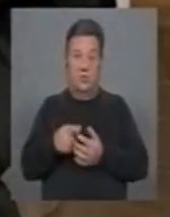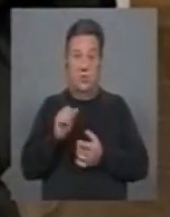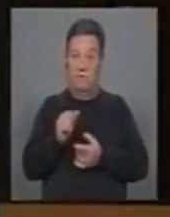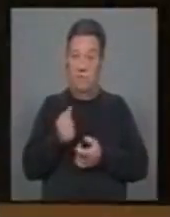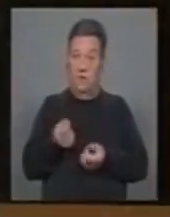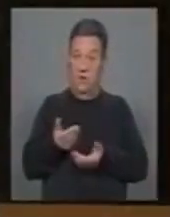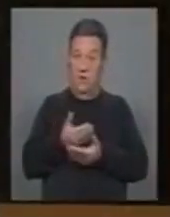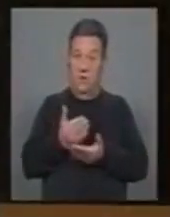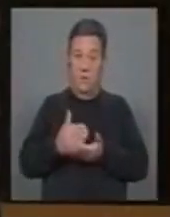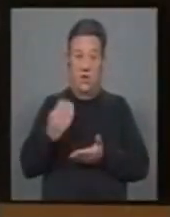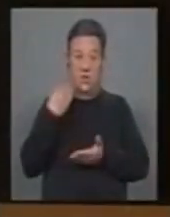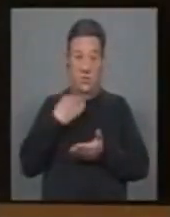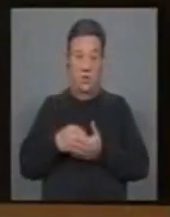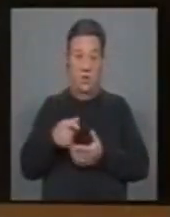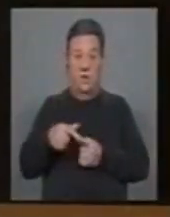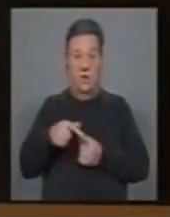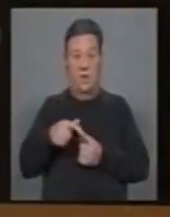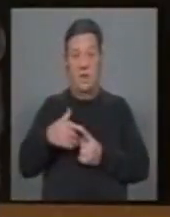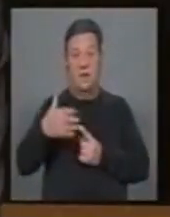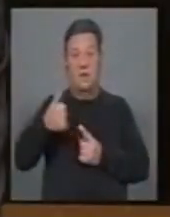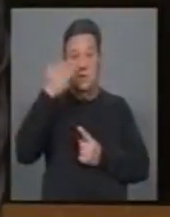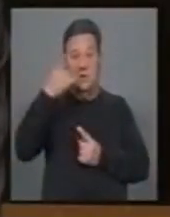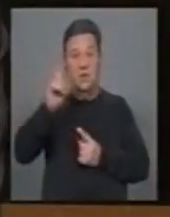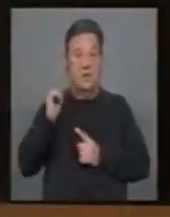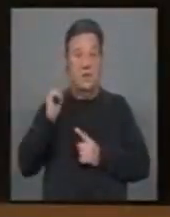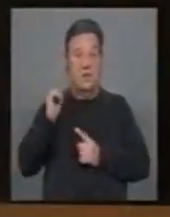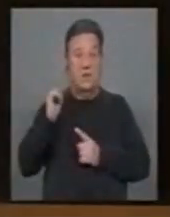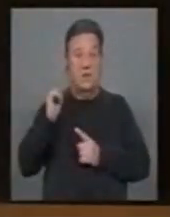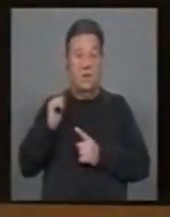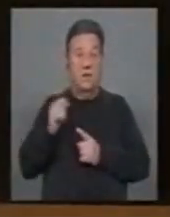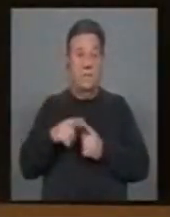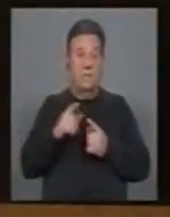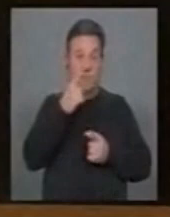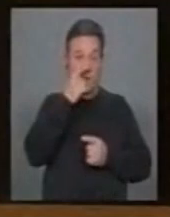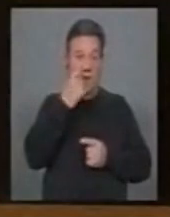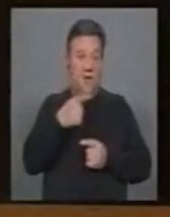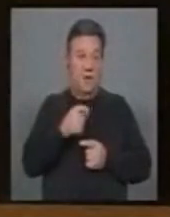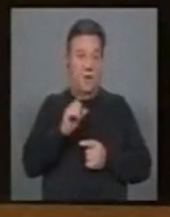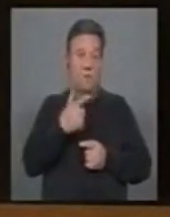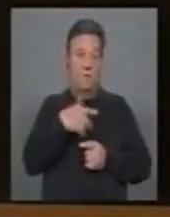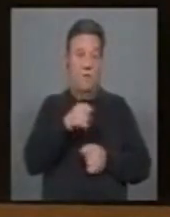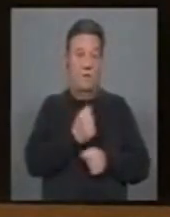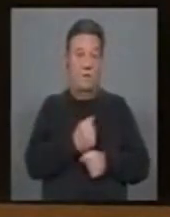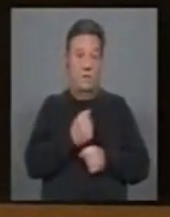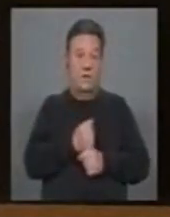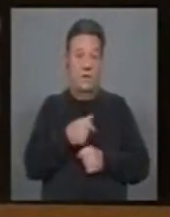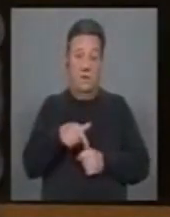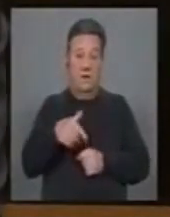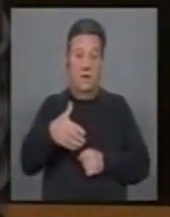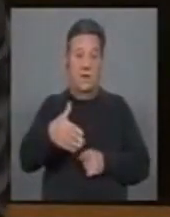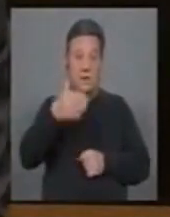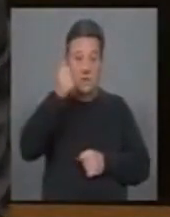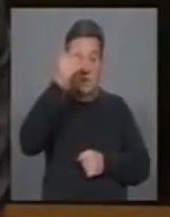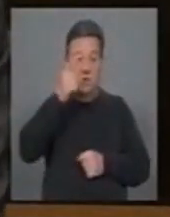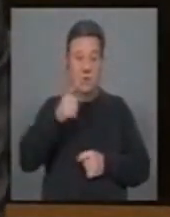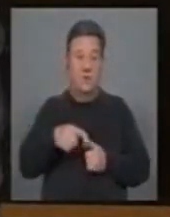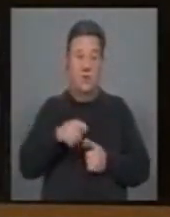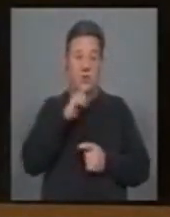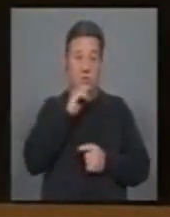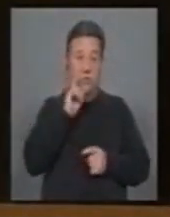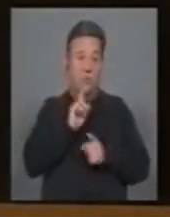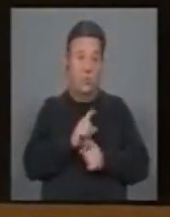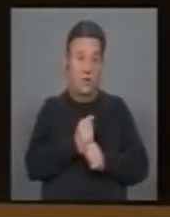os seus negócios tanto a partir de segunda-feira que daqui 15 dias tanto não volto para trás quem tem alguém vai trabalhar tem daqui a 15 dias e